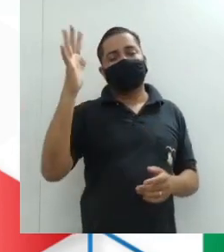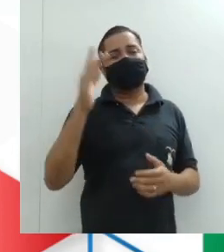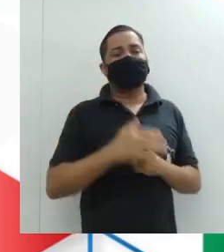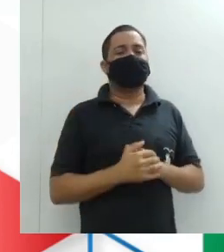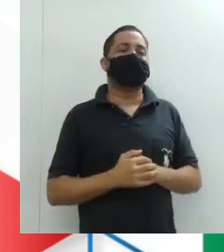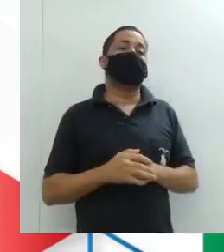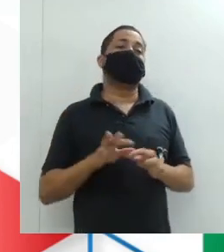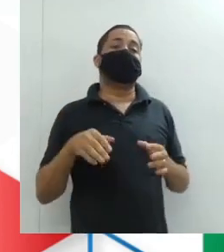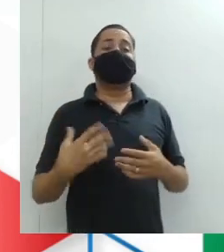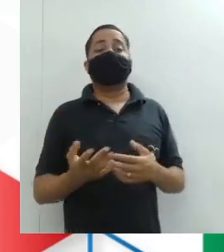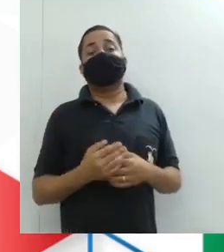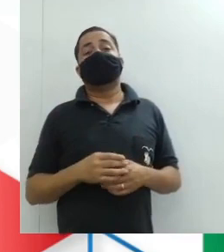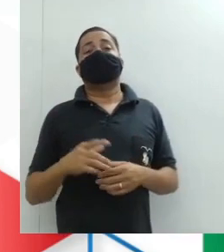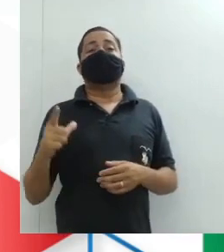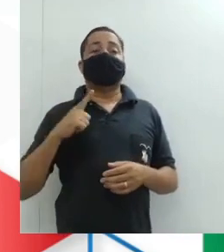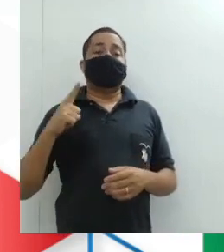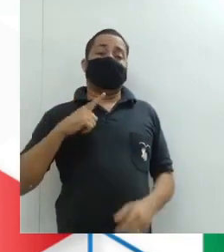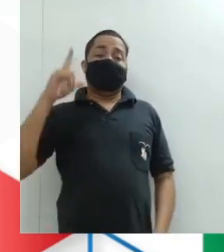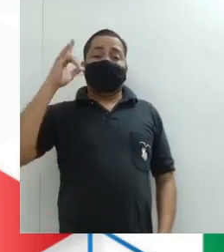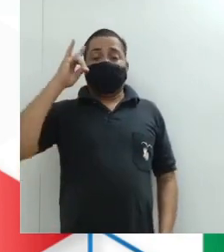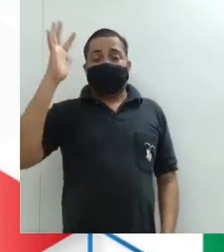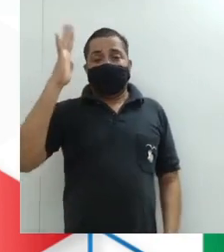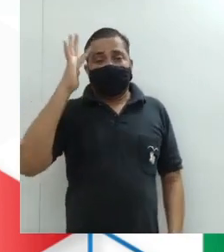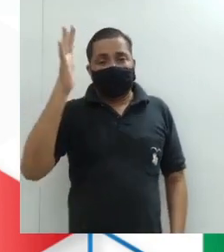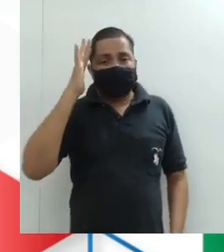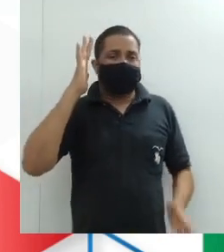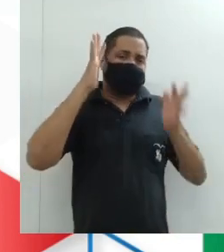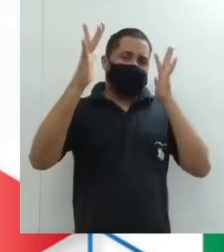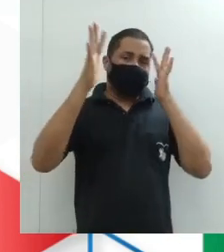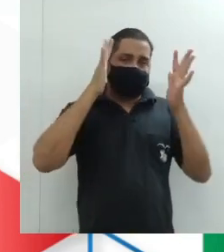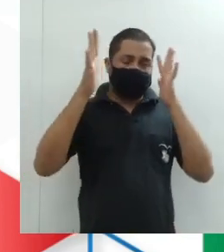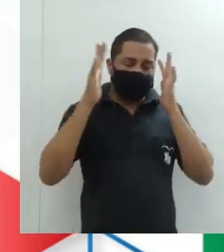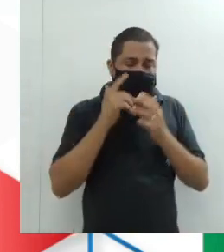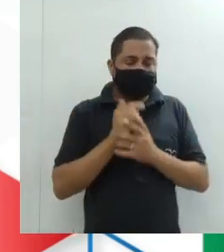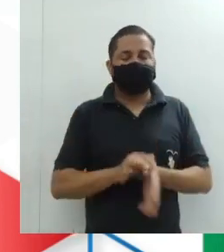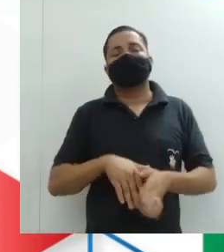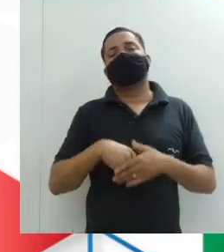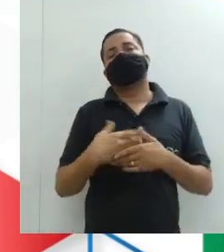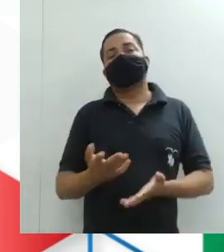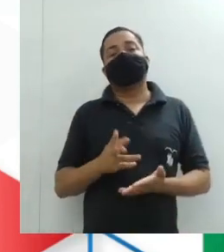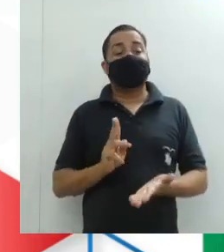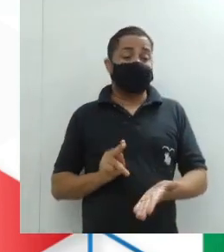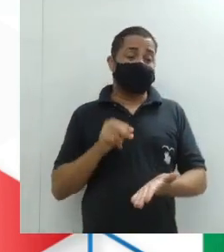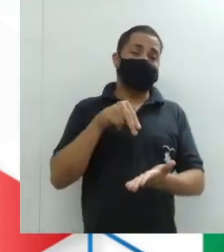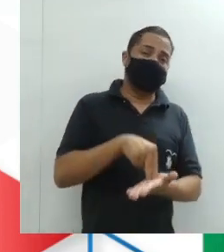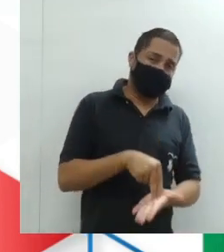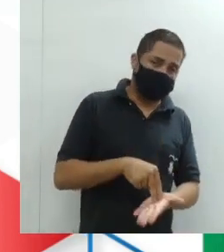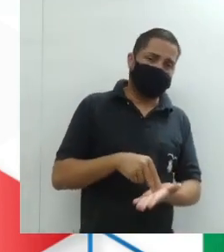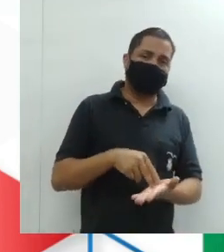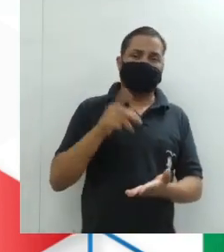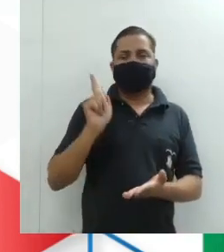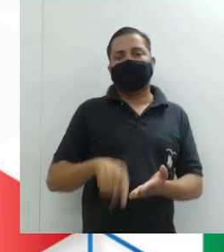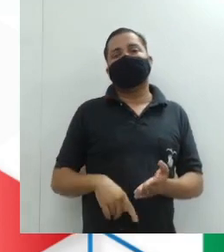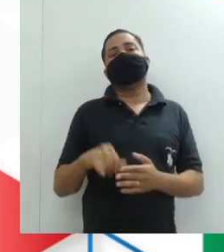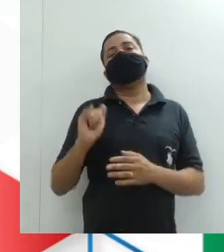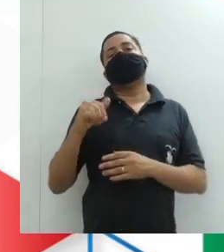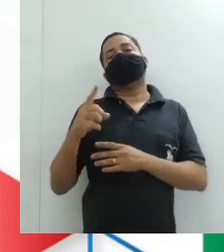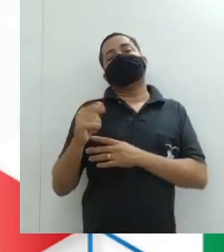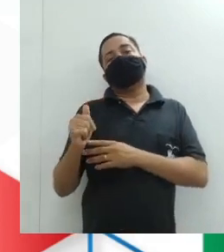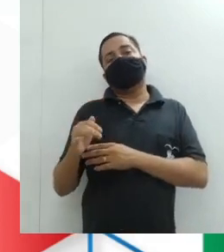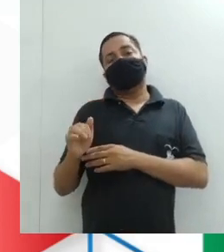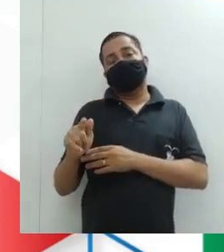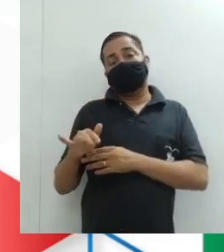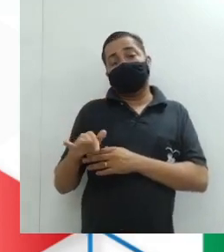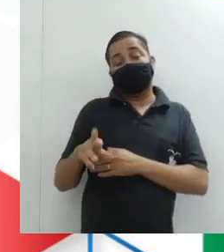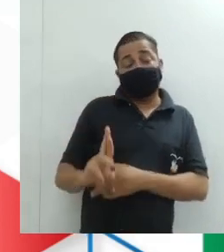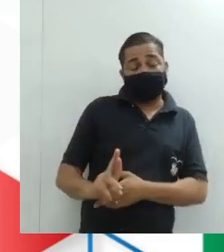pensamento. Isso é reflexão filosófica. Enquanto a atitude é indagar, a